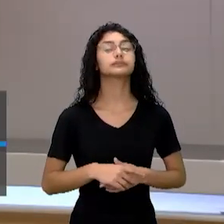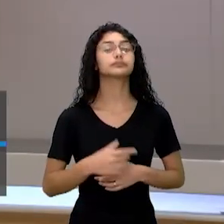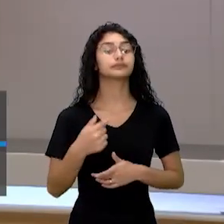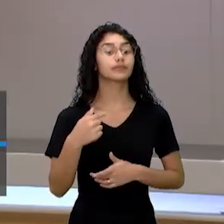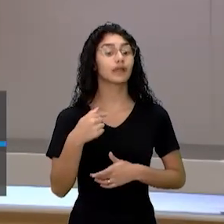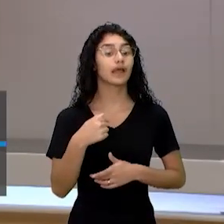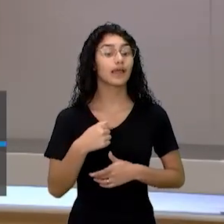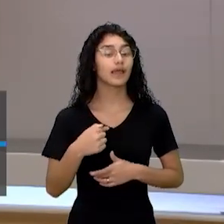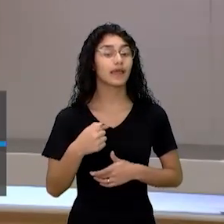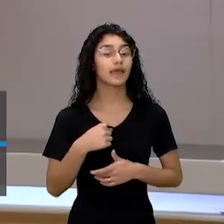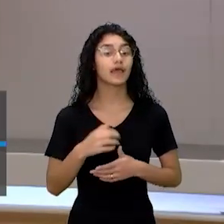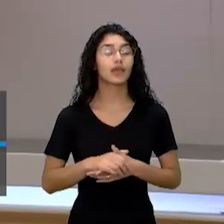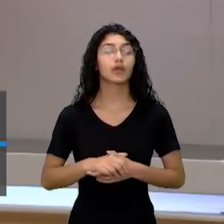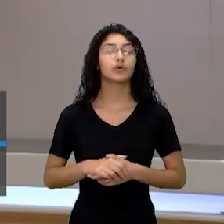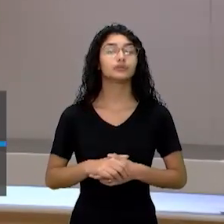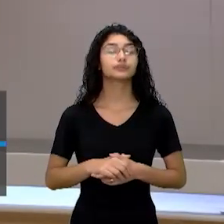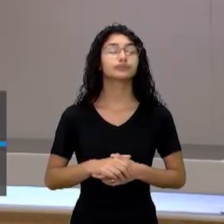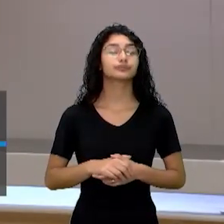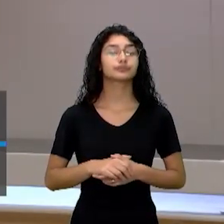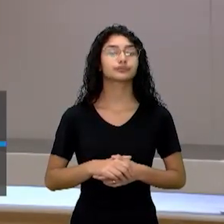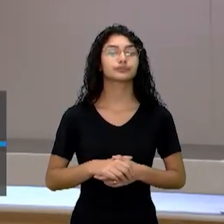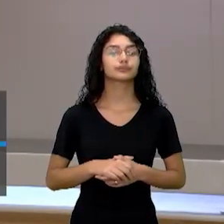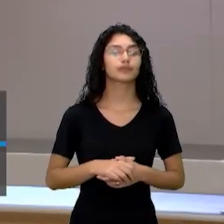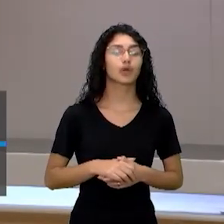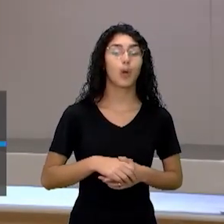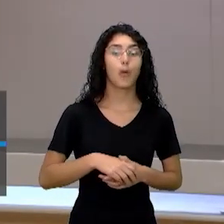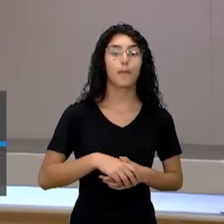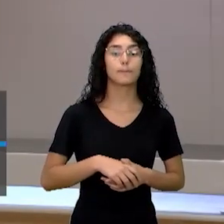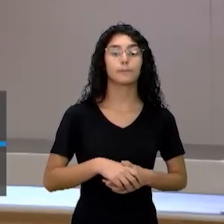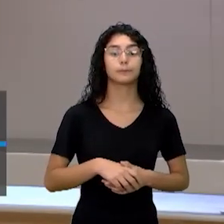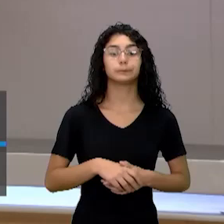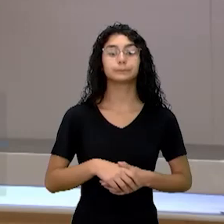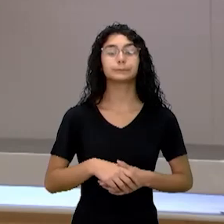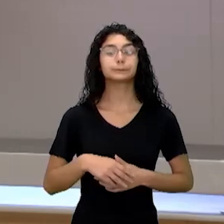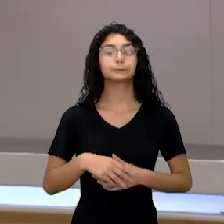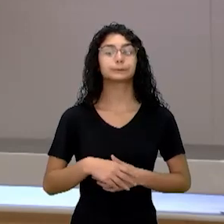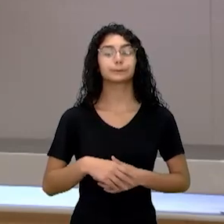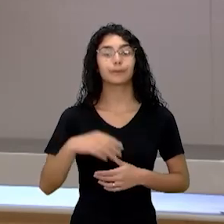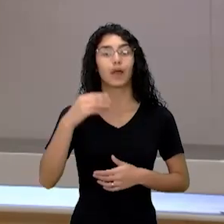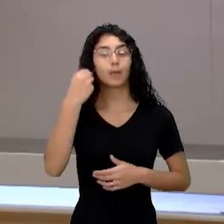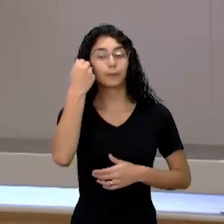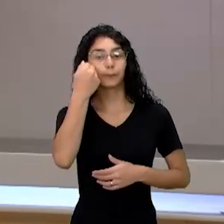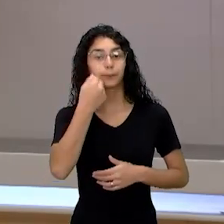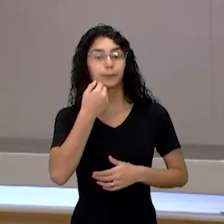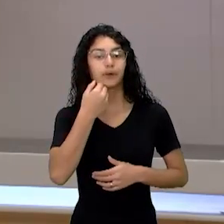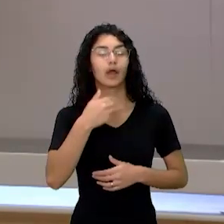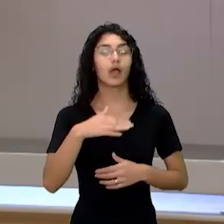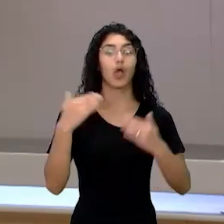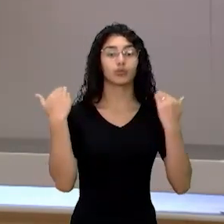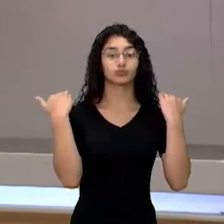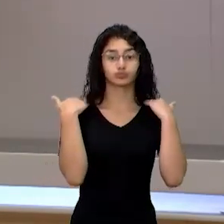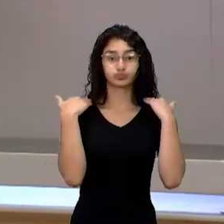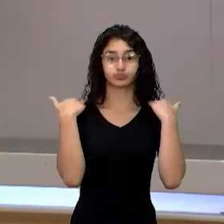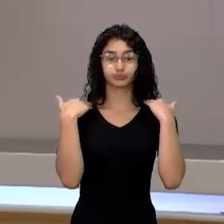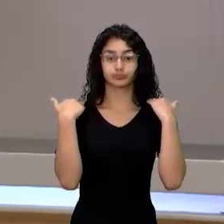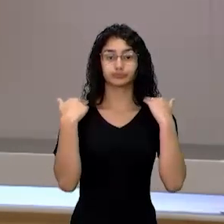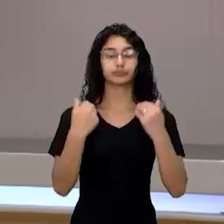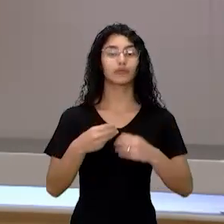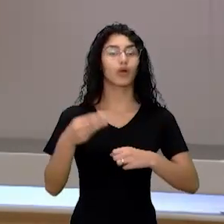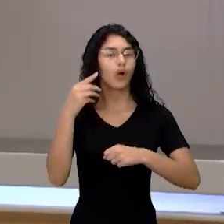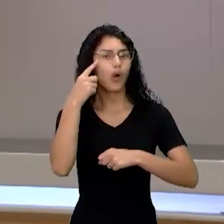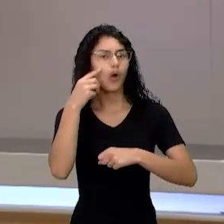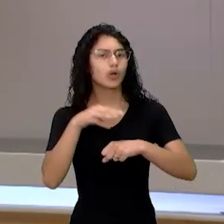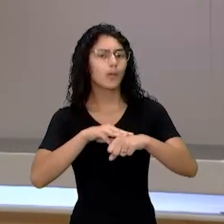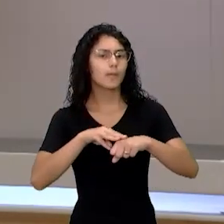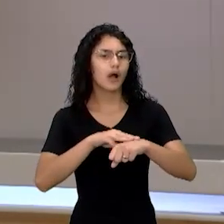Eu vou me descrever, eu sou morena, tenho os cabelos na altura dos ombros, olhos castanhos, estou com um